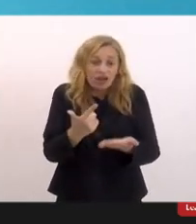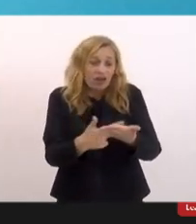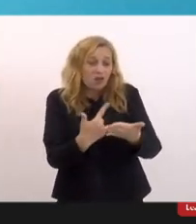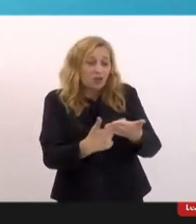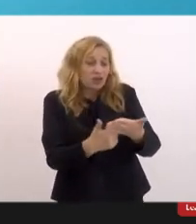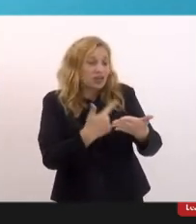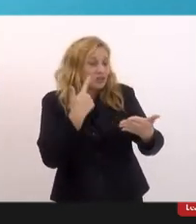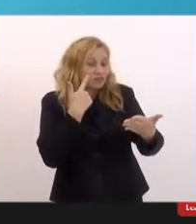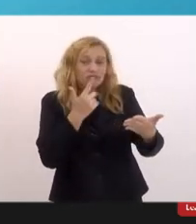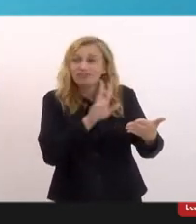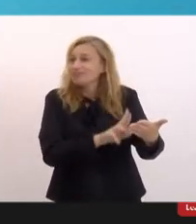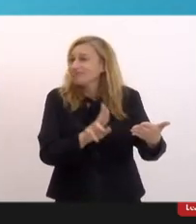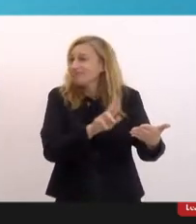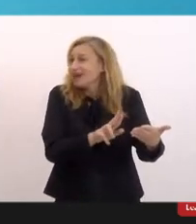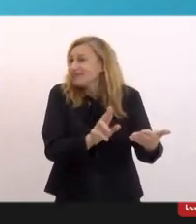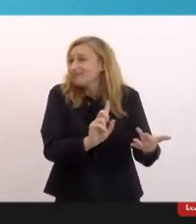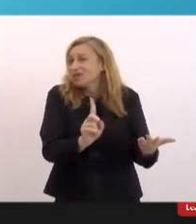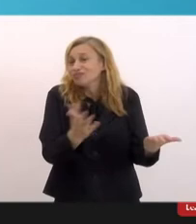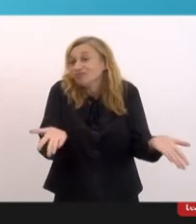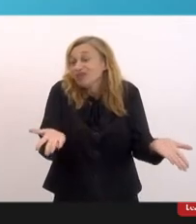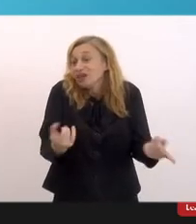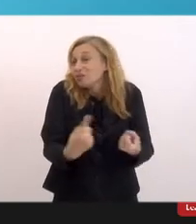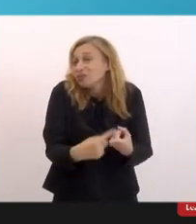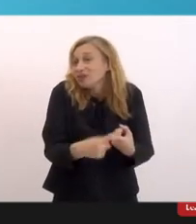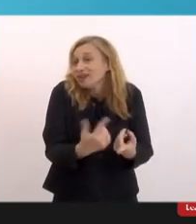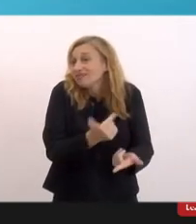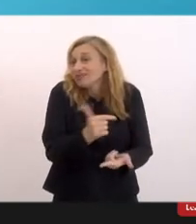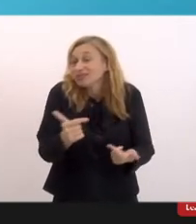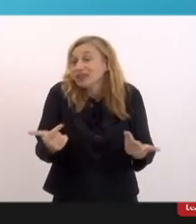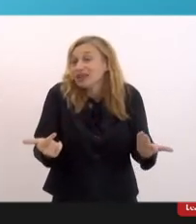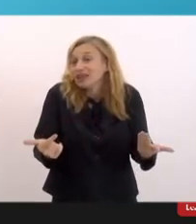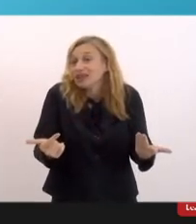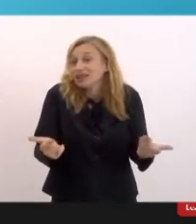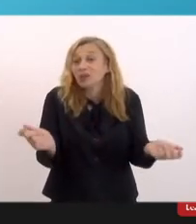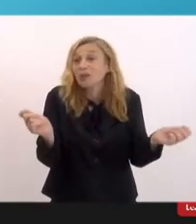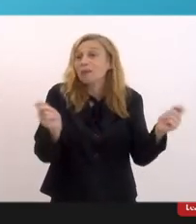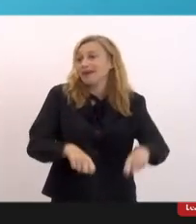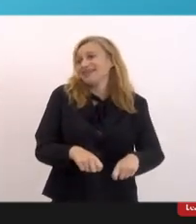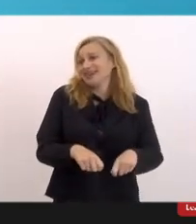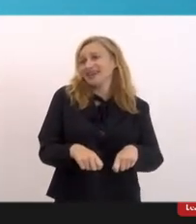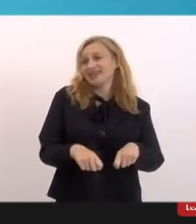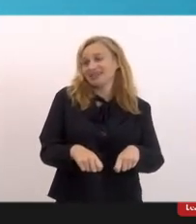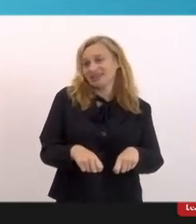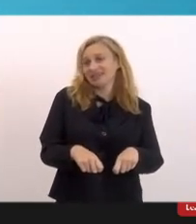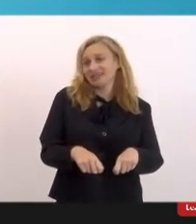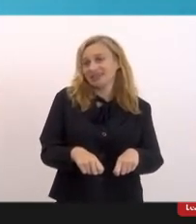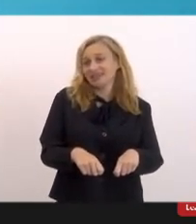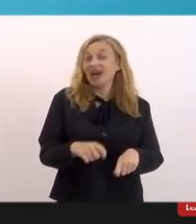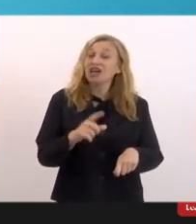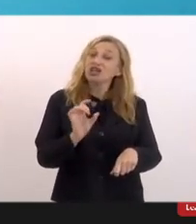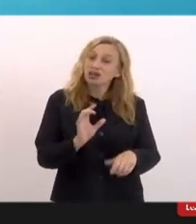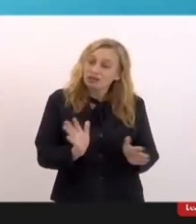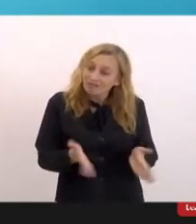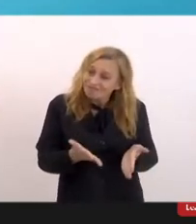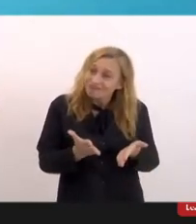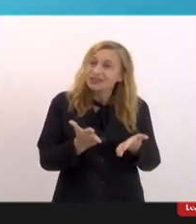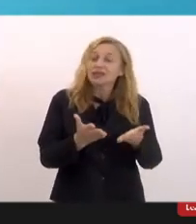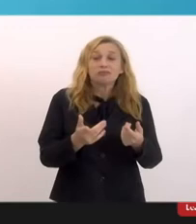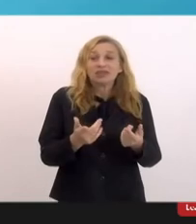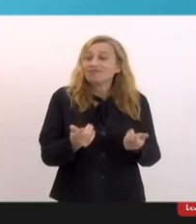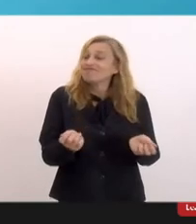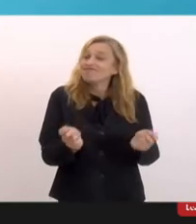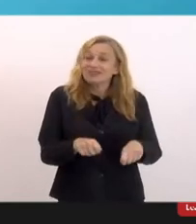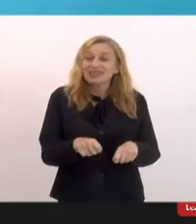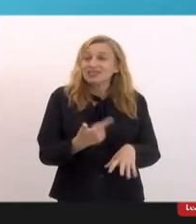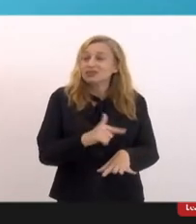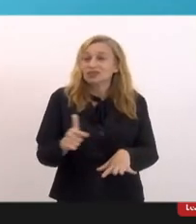não vai nem usar, porque ele não tem competência ainda para isso. A gente está estimulando, né?